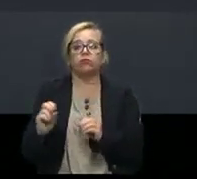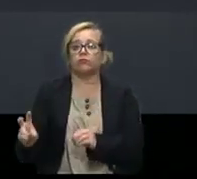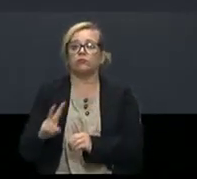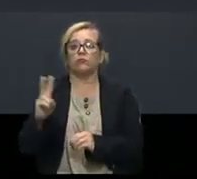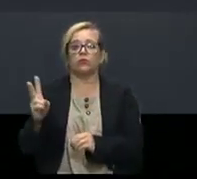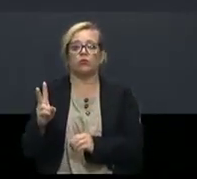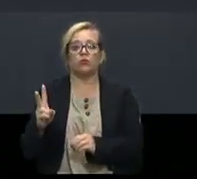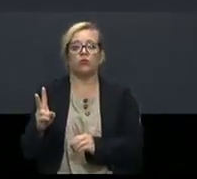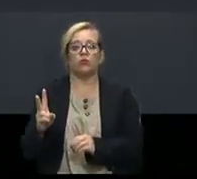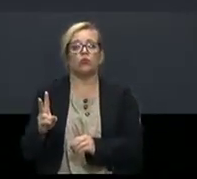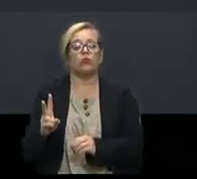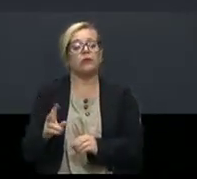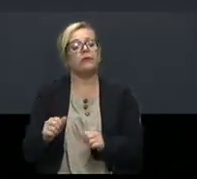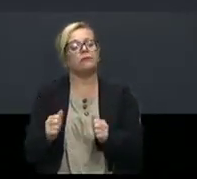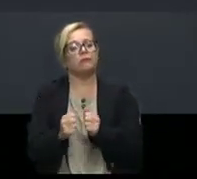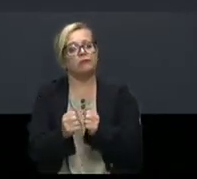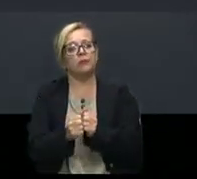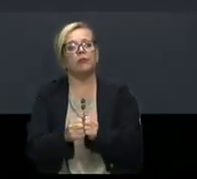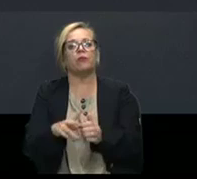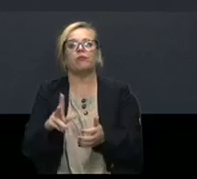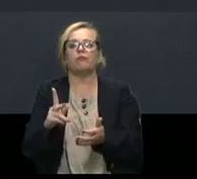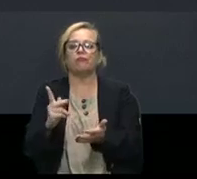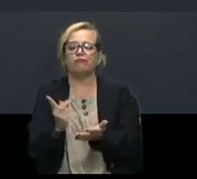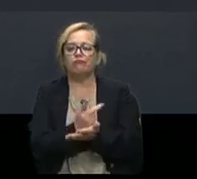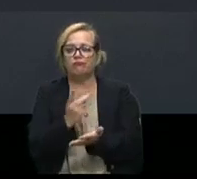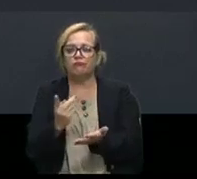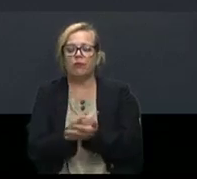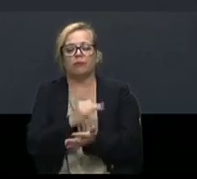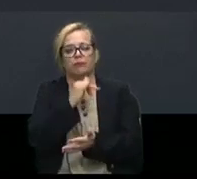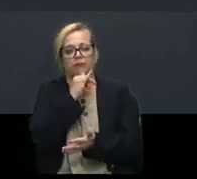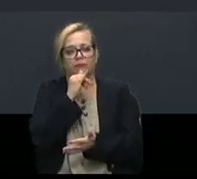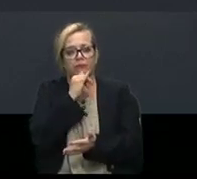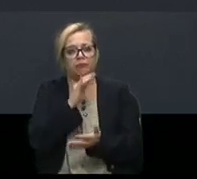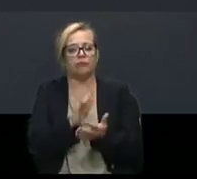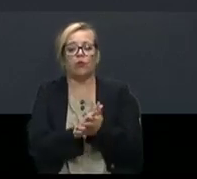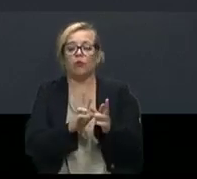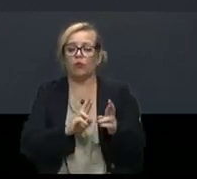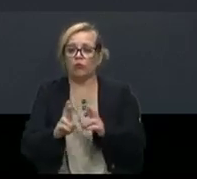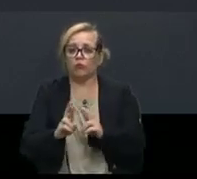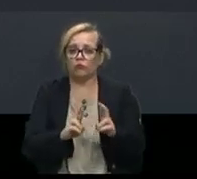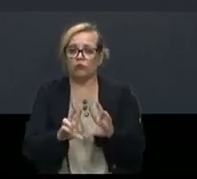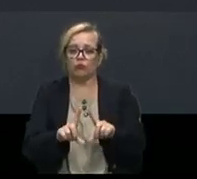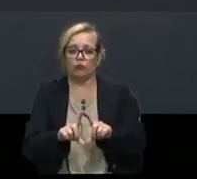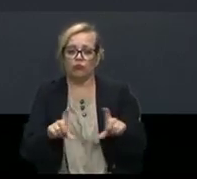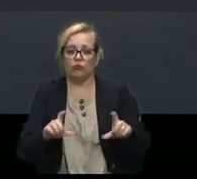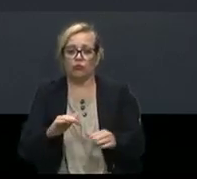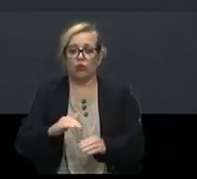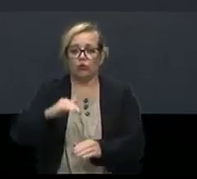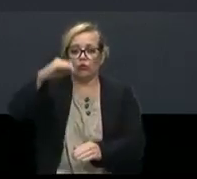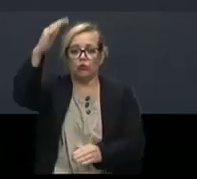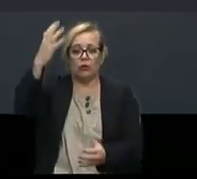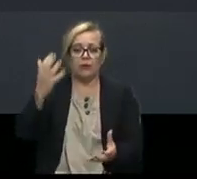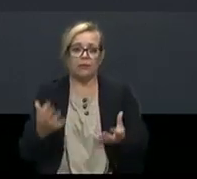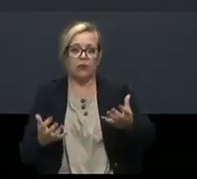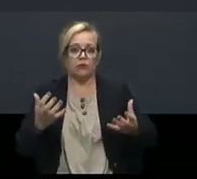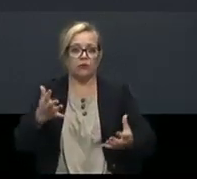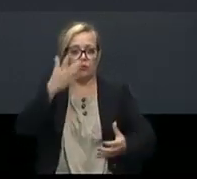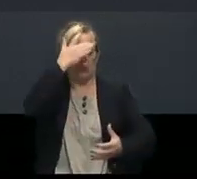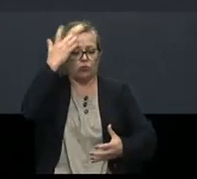juntamente com a margem de erro. Por exemplo, vamos supor que uma correlação linear entre altura e peso de